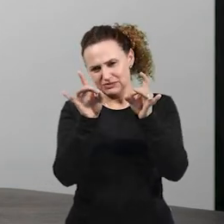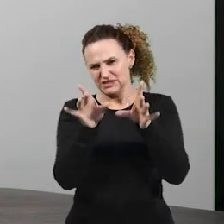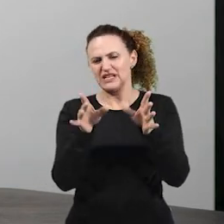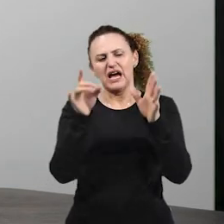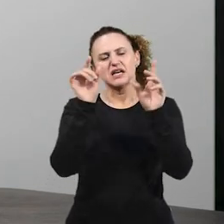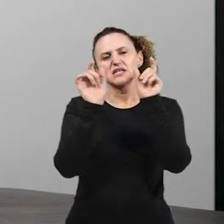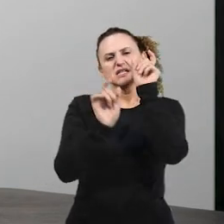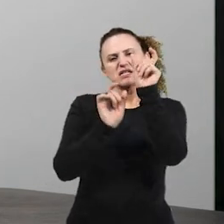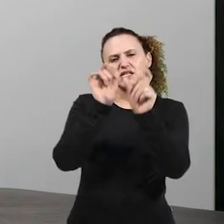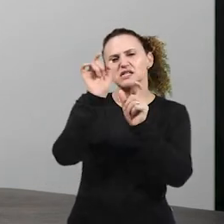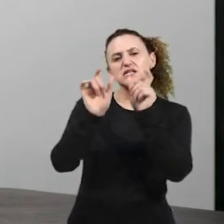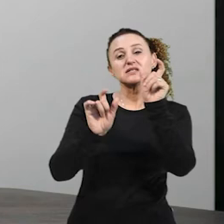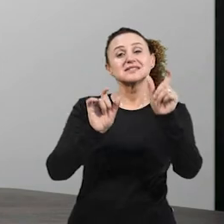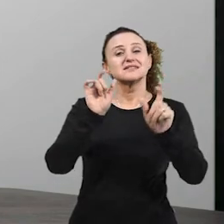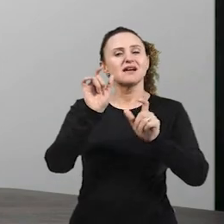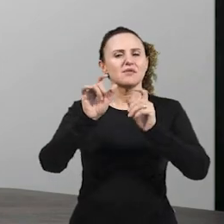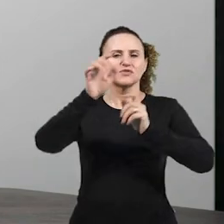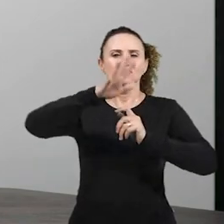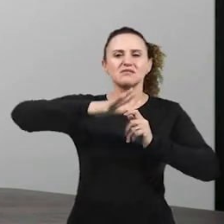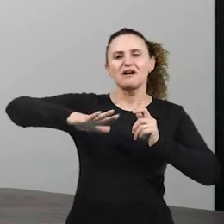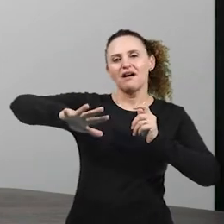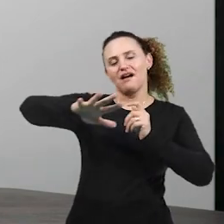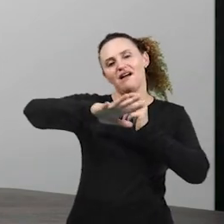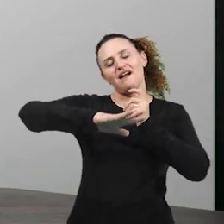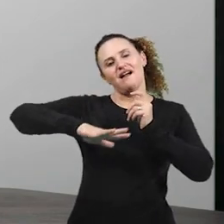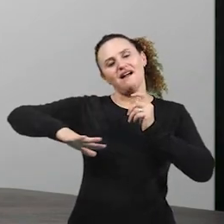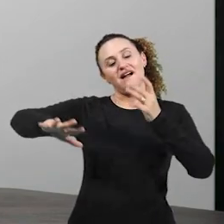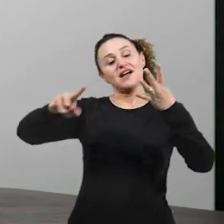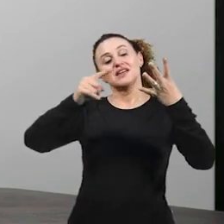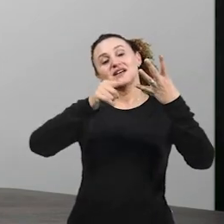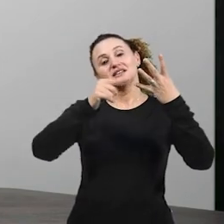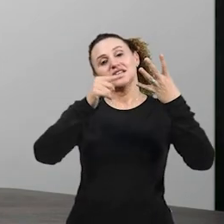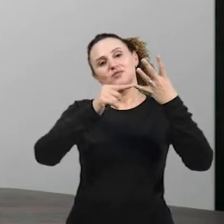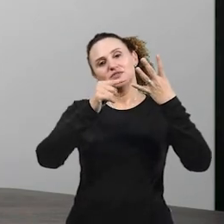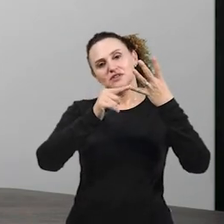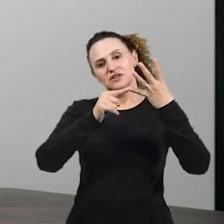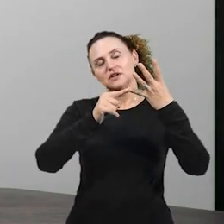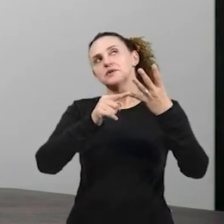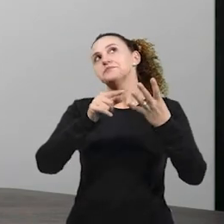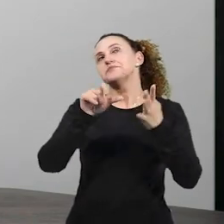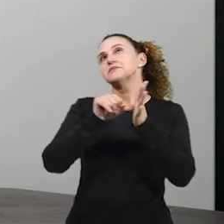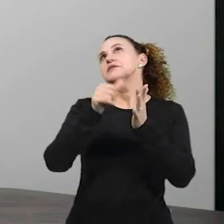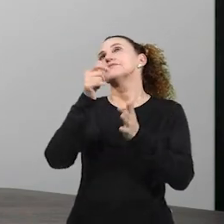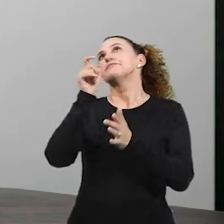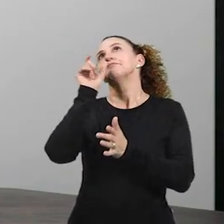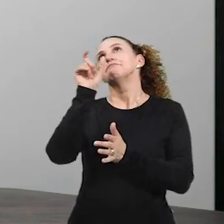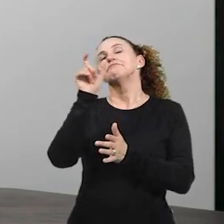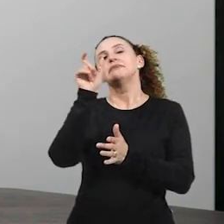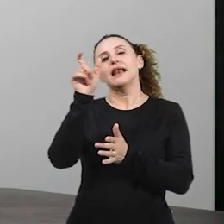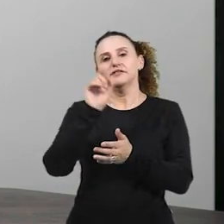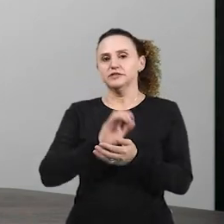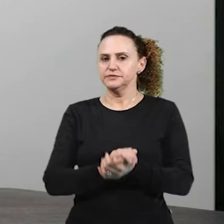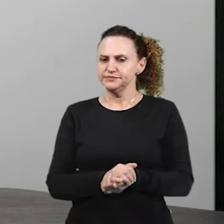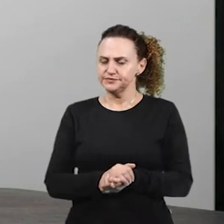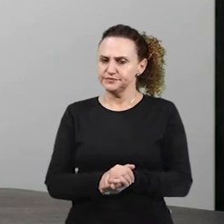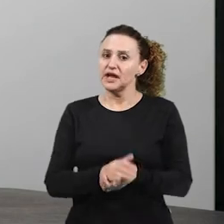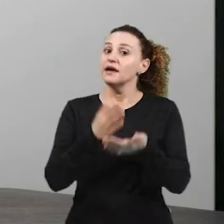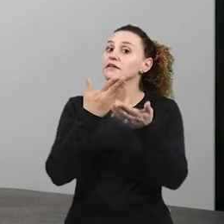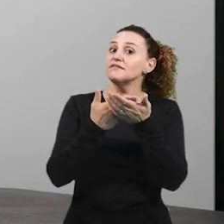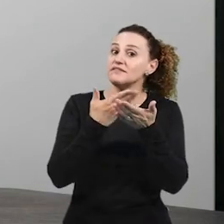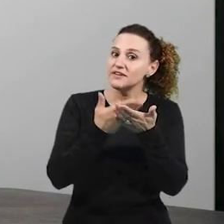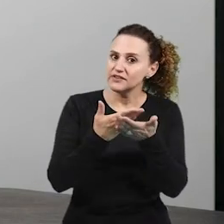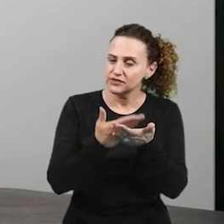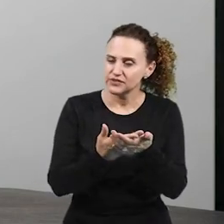nos termos né específicos da área da morfologia Então nós vamos falar da palavra certo então